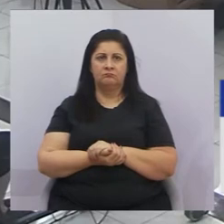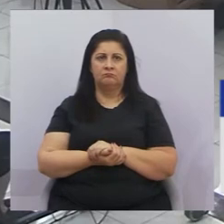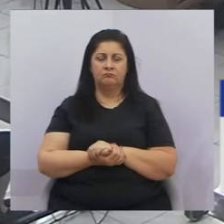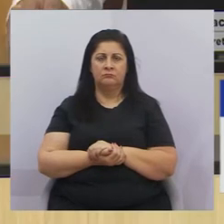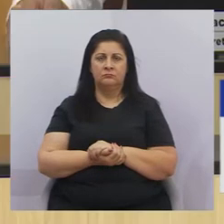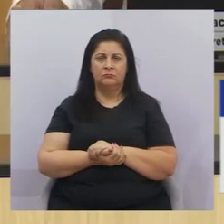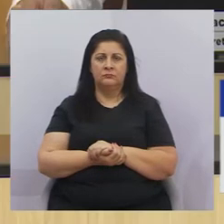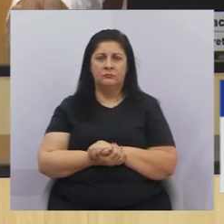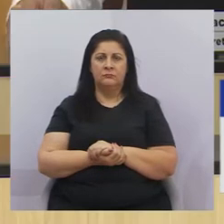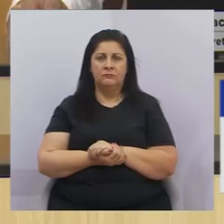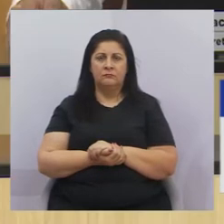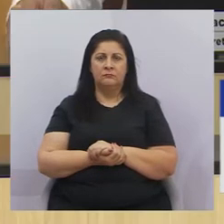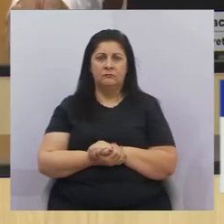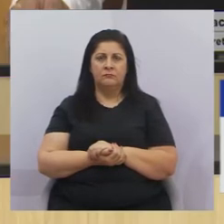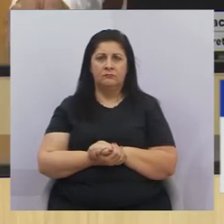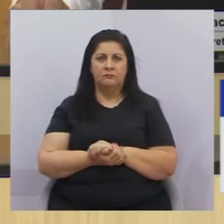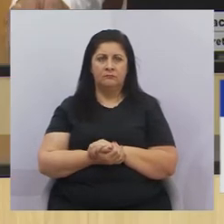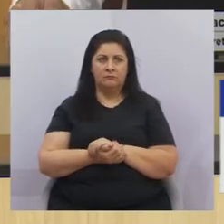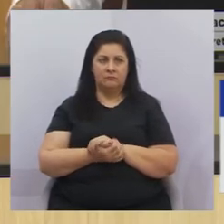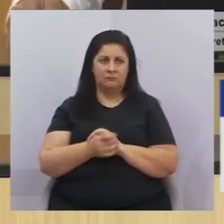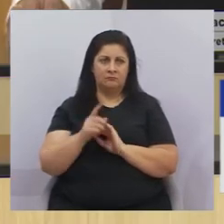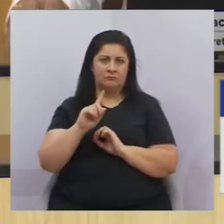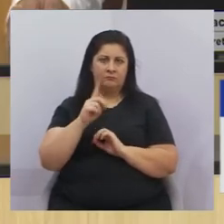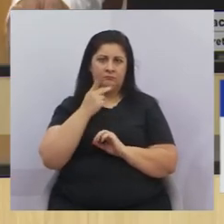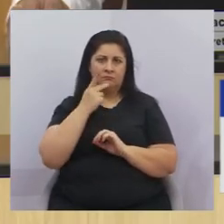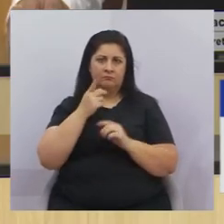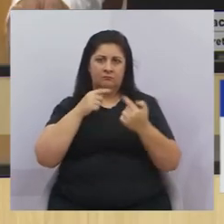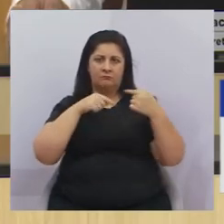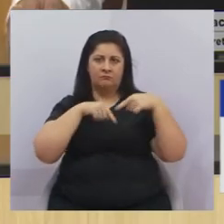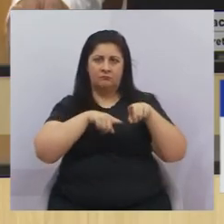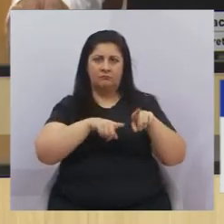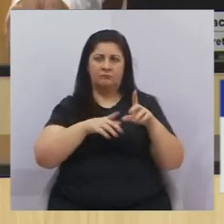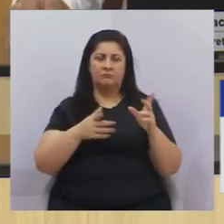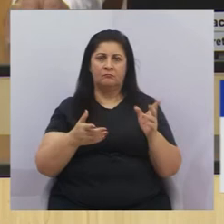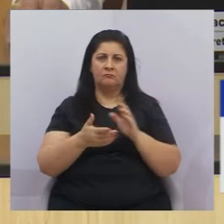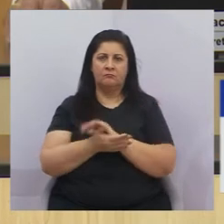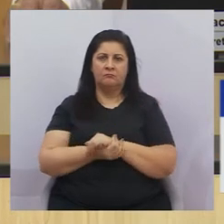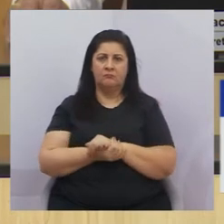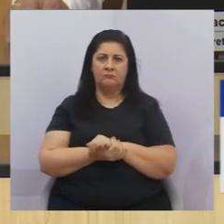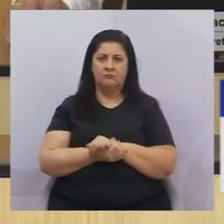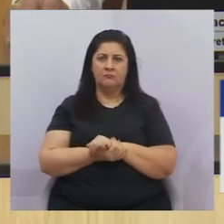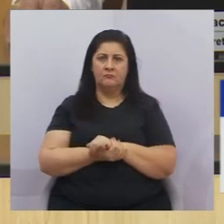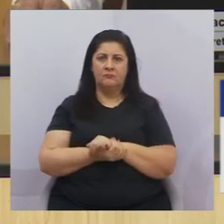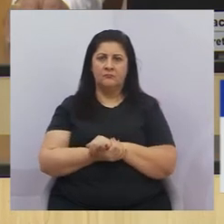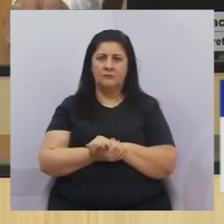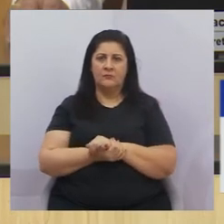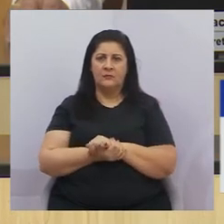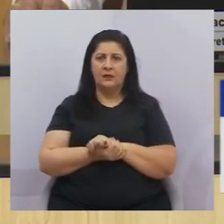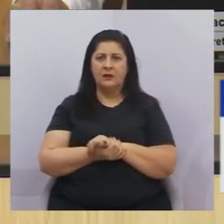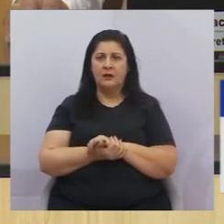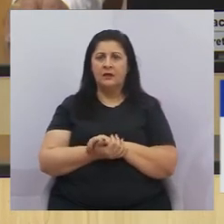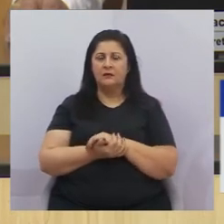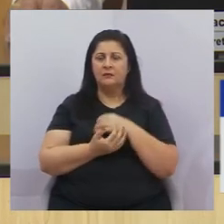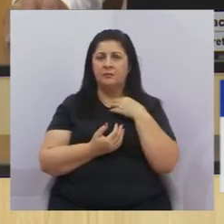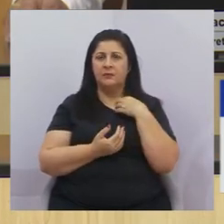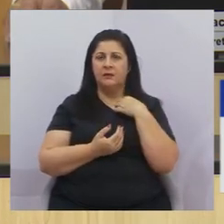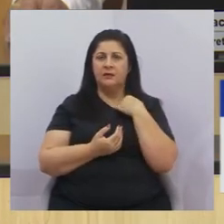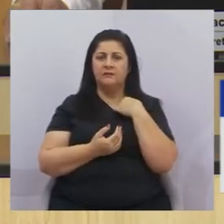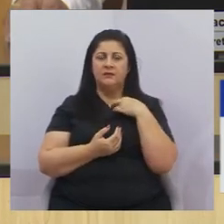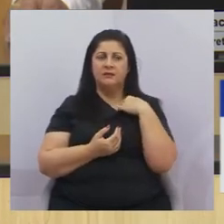que nós não somos a favor, né, da defesa dos menos favorecidos.